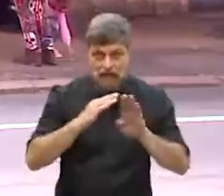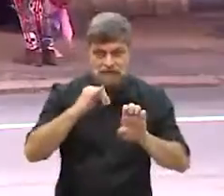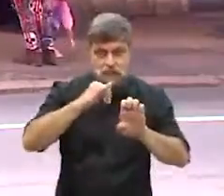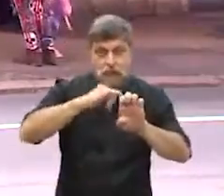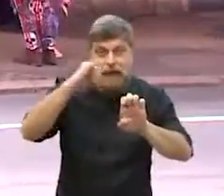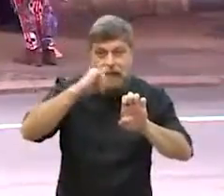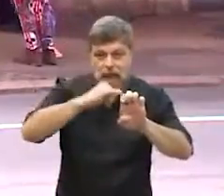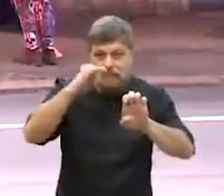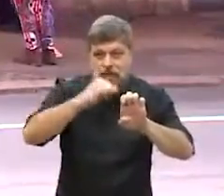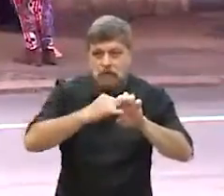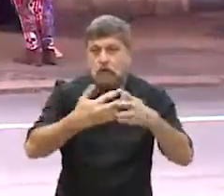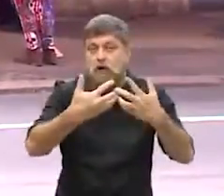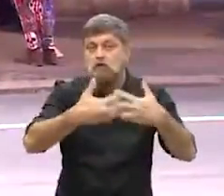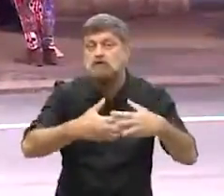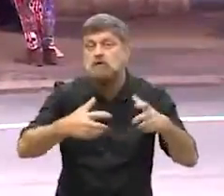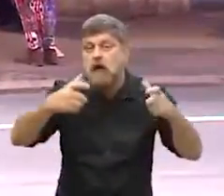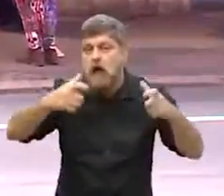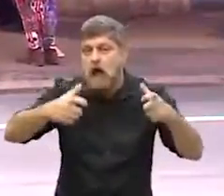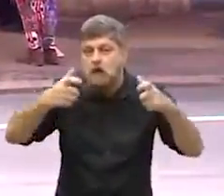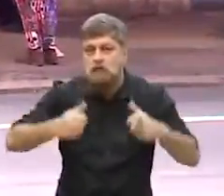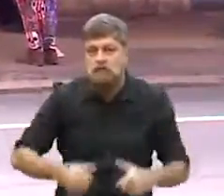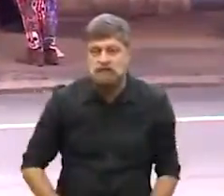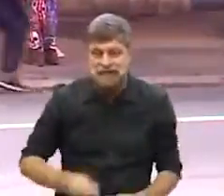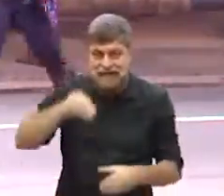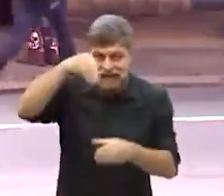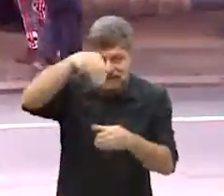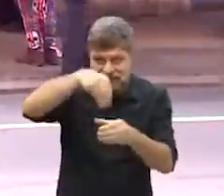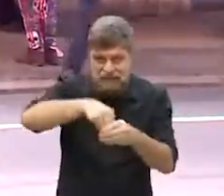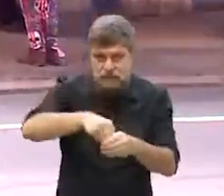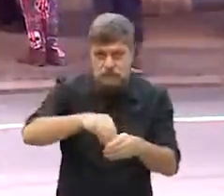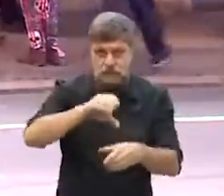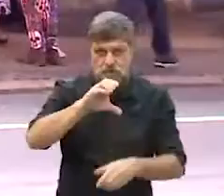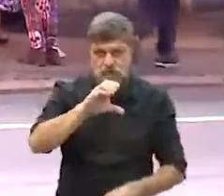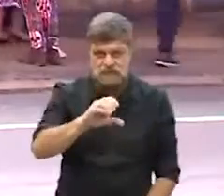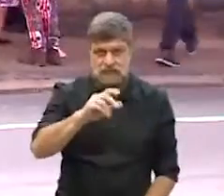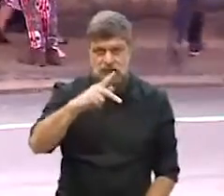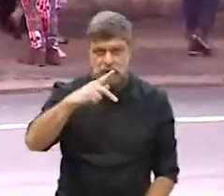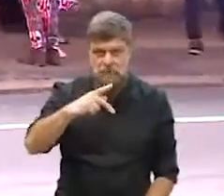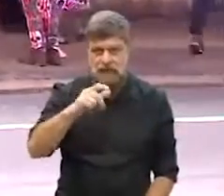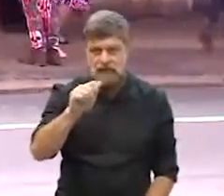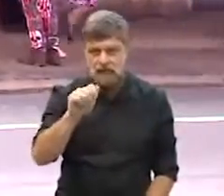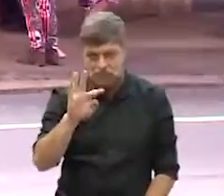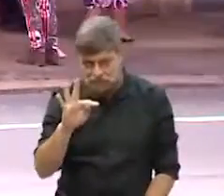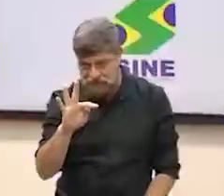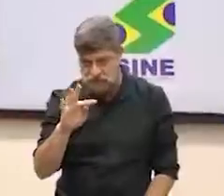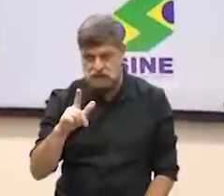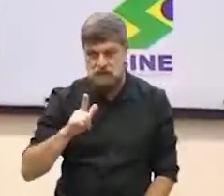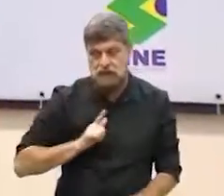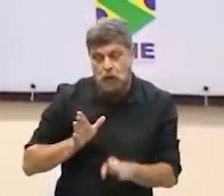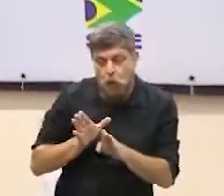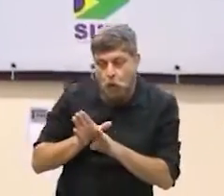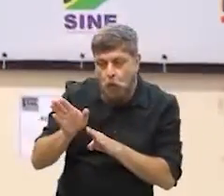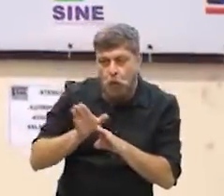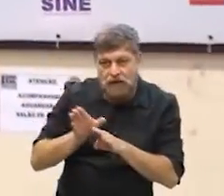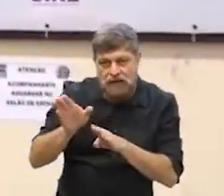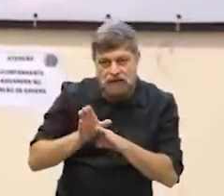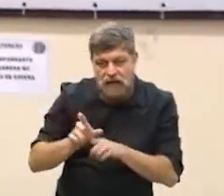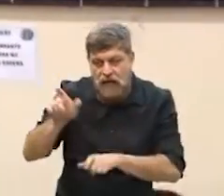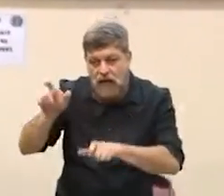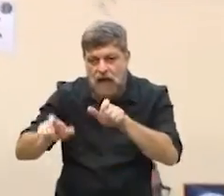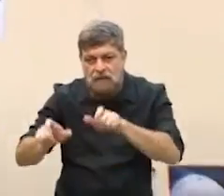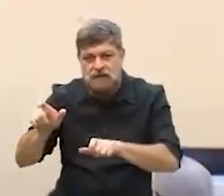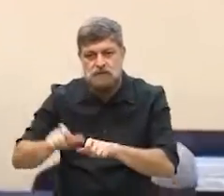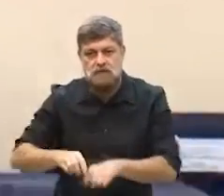A Casa do Empreendedor, que funciona dentro do Centro Público de Apoio ao Trabalhador de Campinas, está orientando